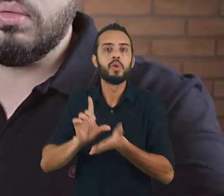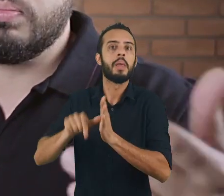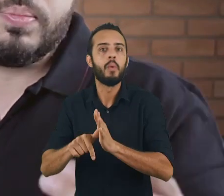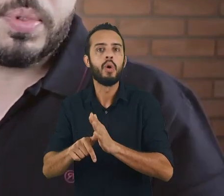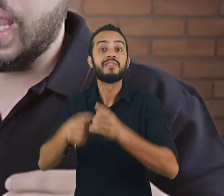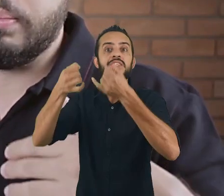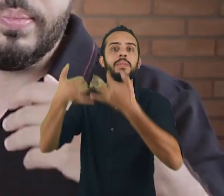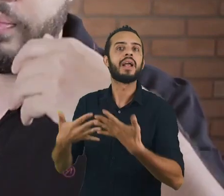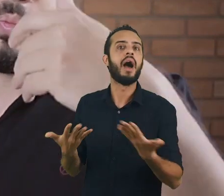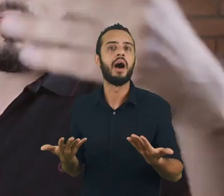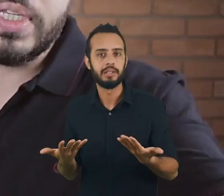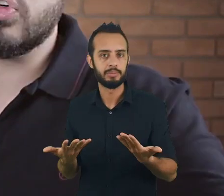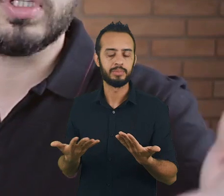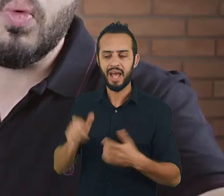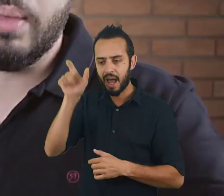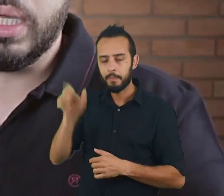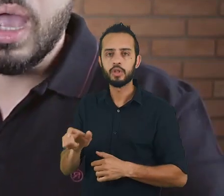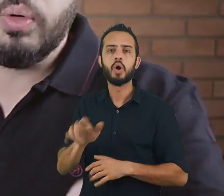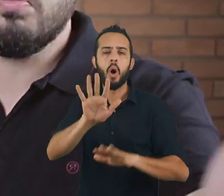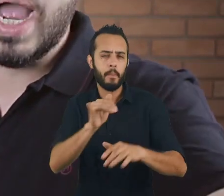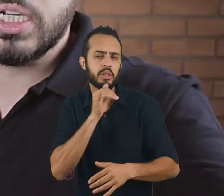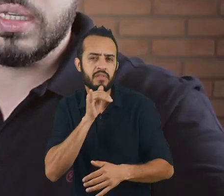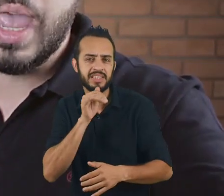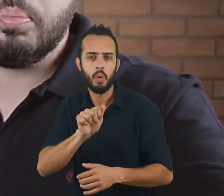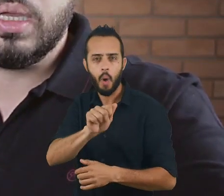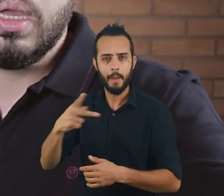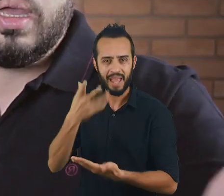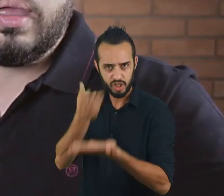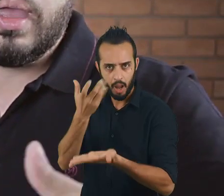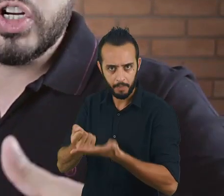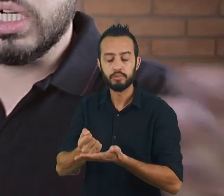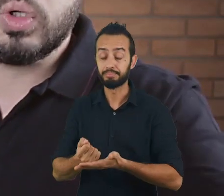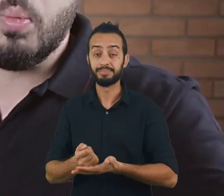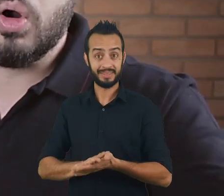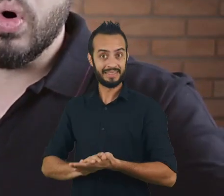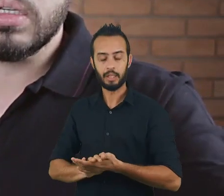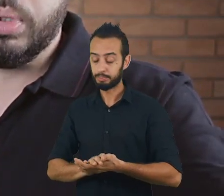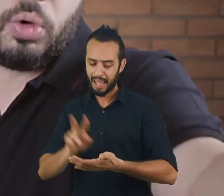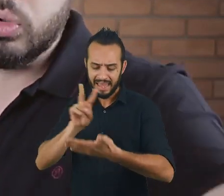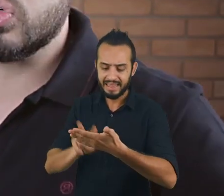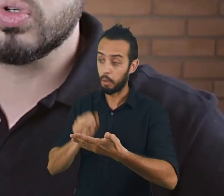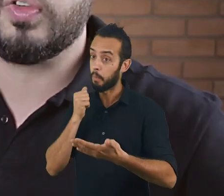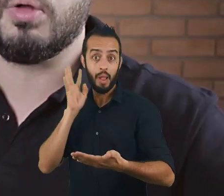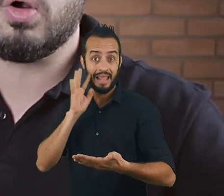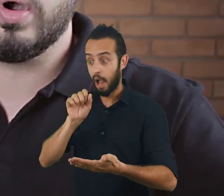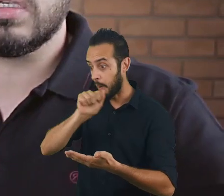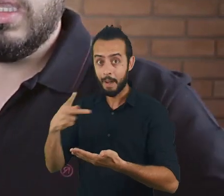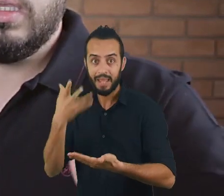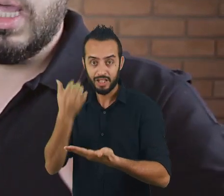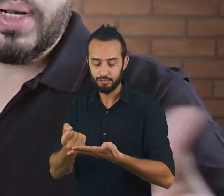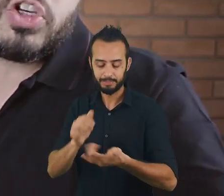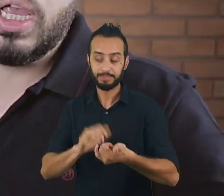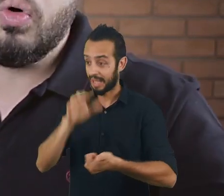alguém e alguém, sei lá, vamos fazer de conta que é um app. Alguém baixa esse app achando que é uma coisa, porque o teu discurso fala uma